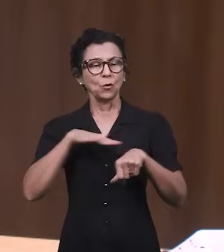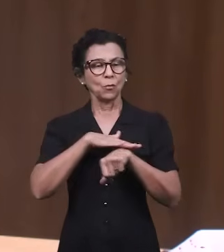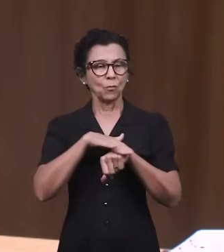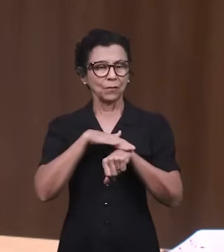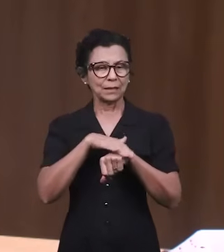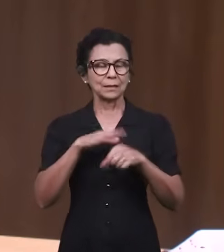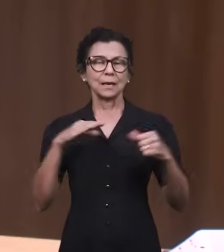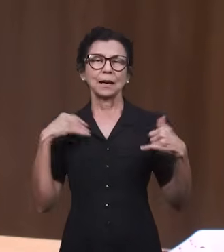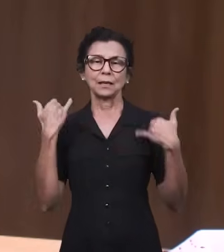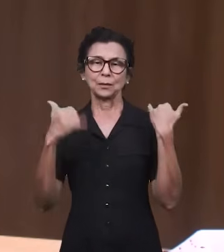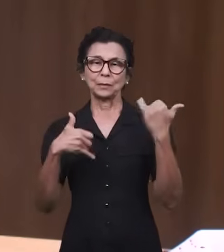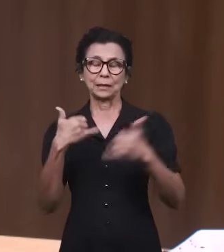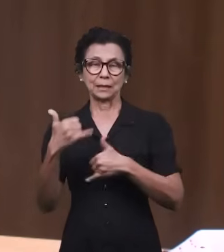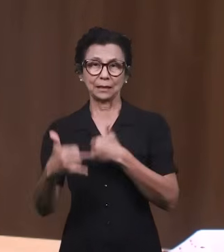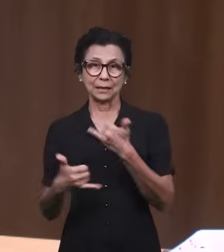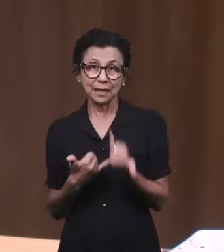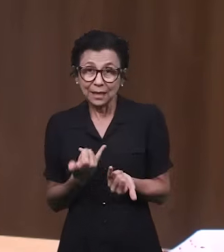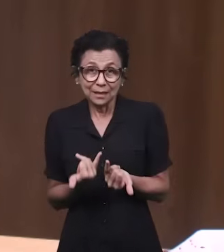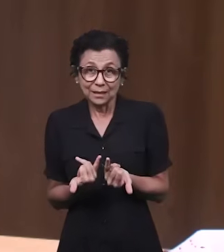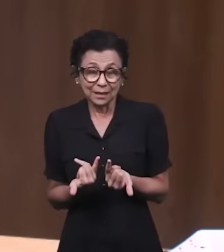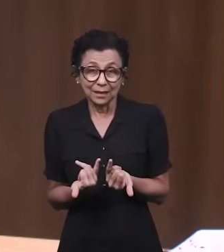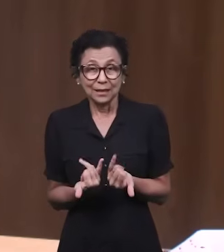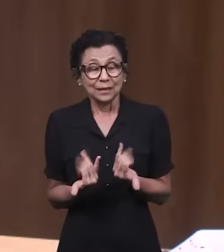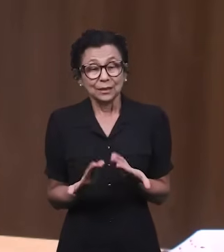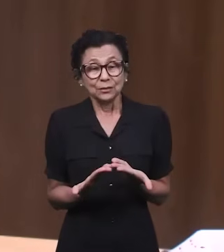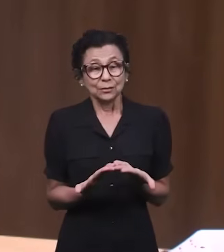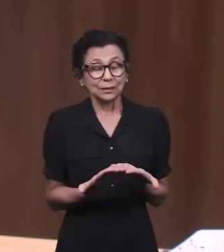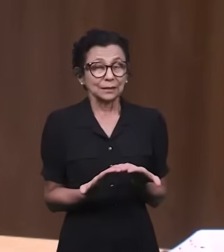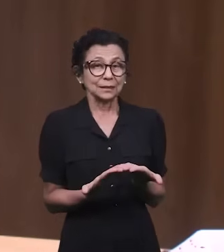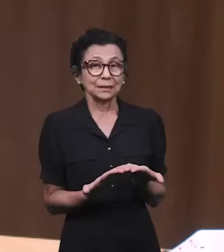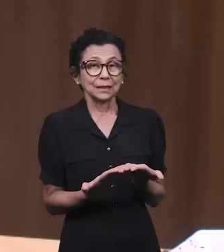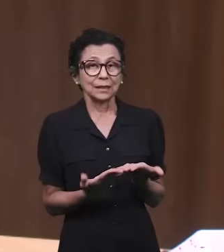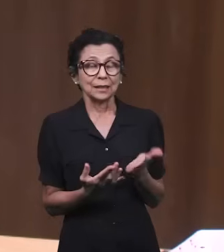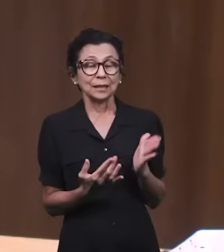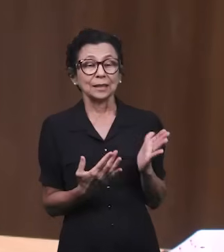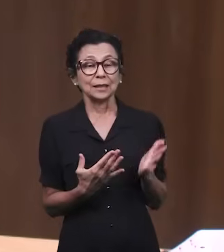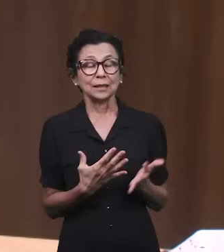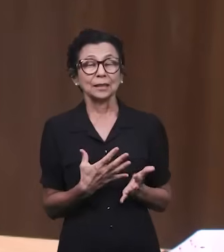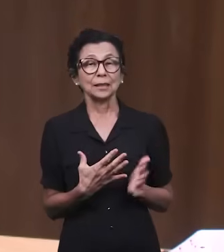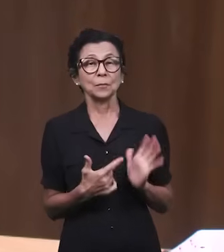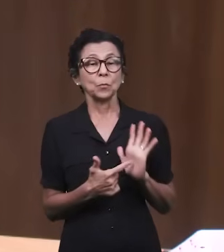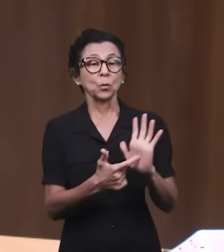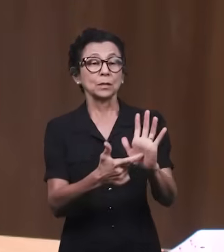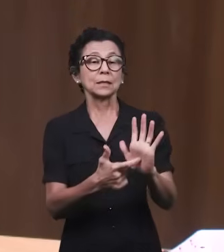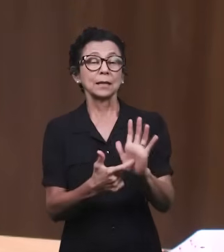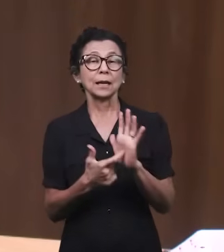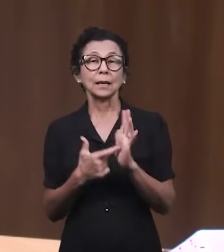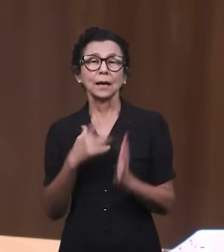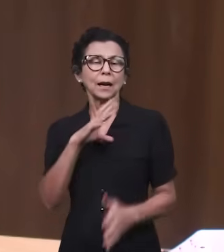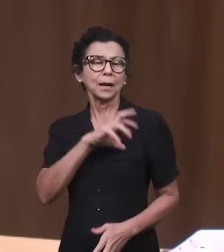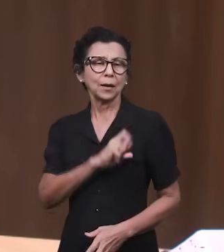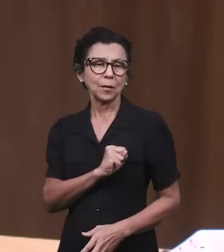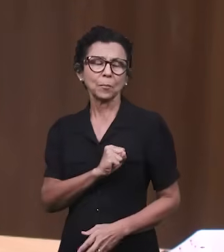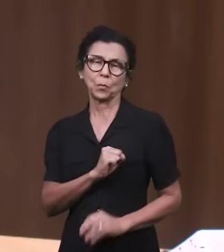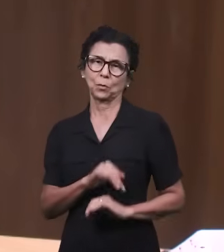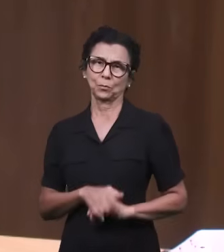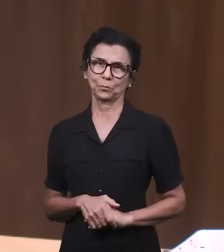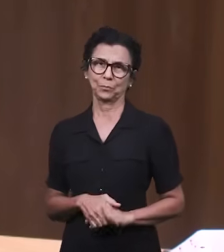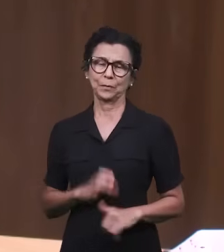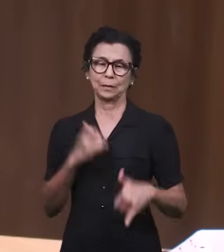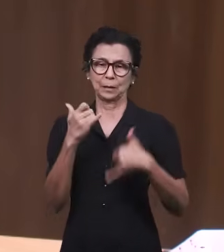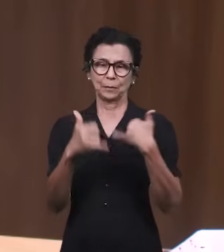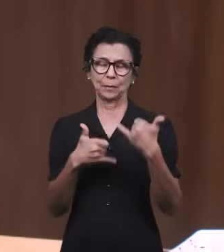afetividade, mostrar amor, dizer que ali a alegria, que ali no brincar é uma maneira